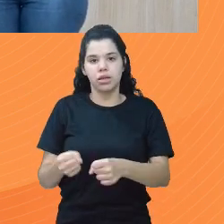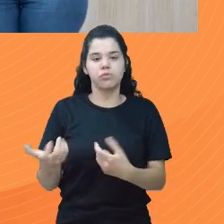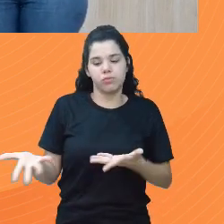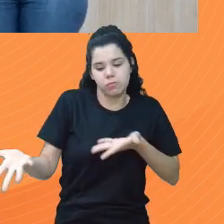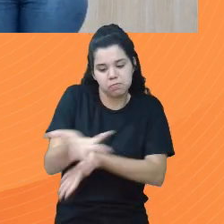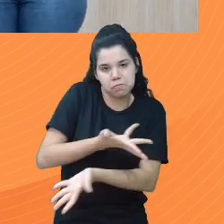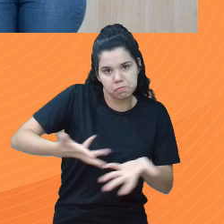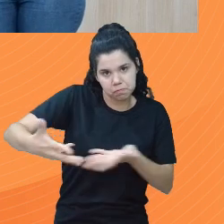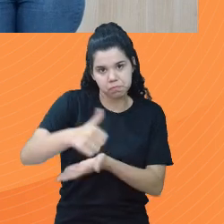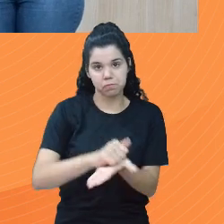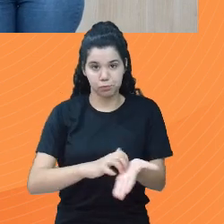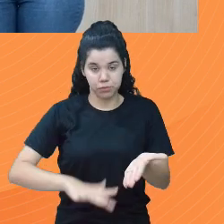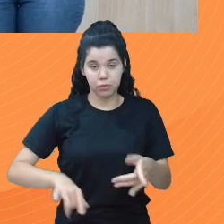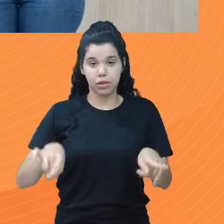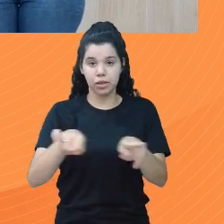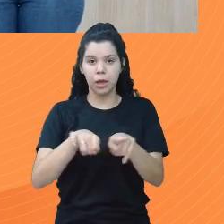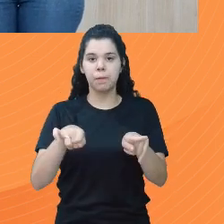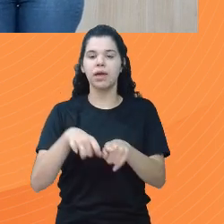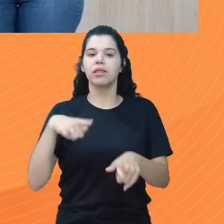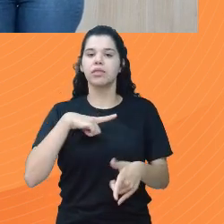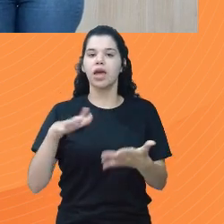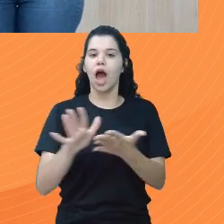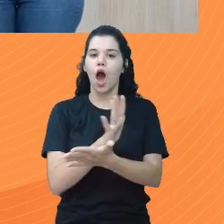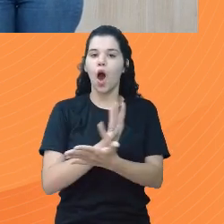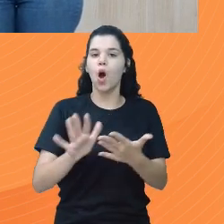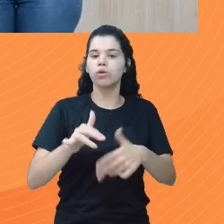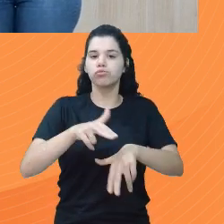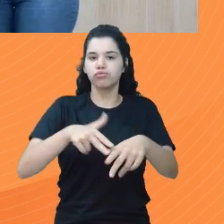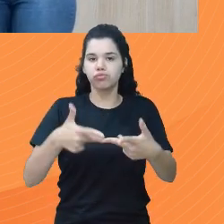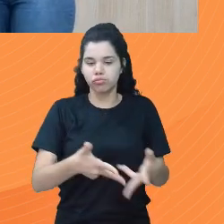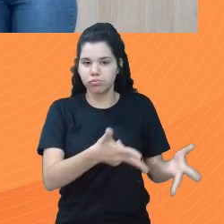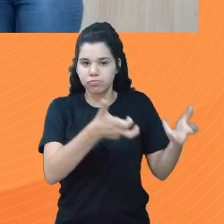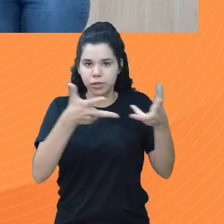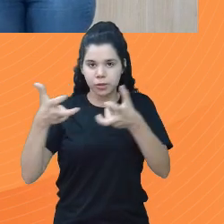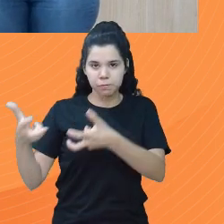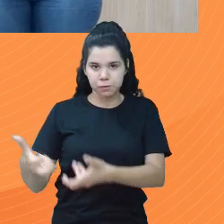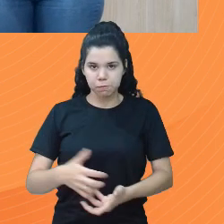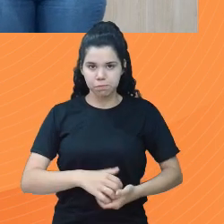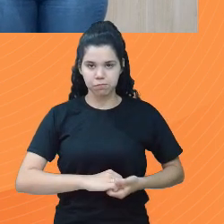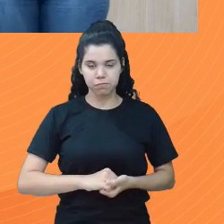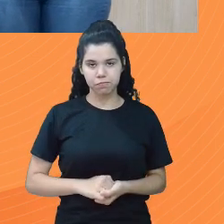proposto, e a gente tem bons elementos para percepção.